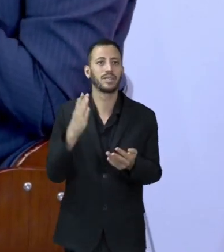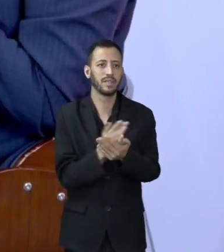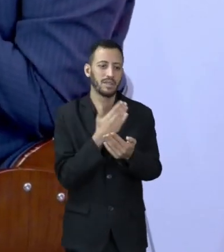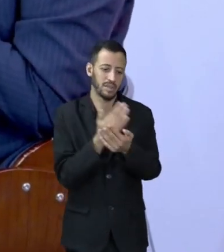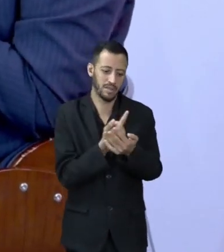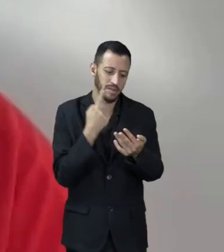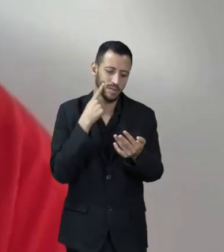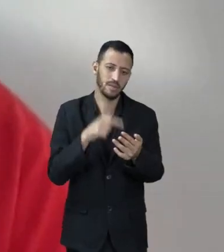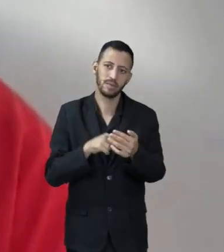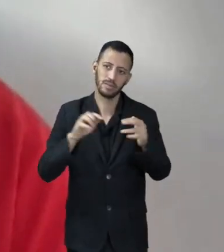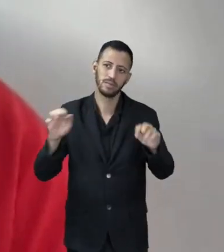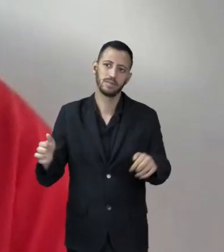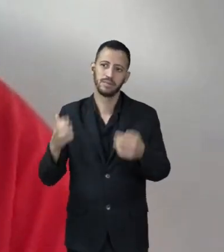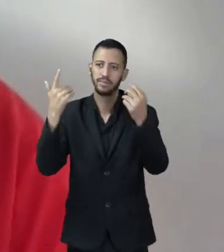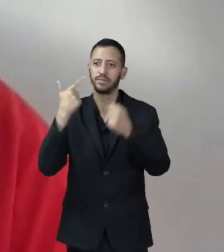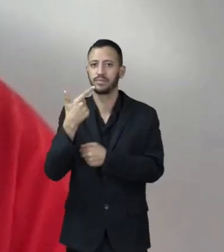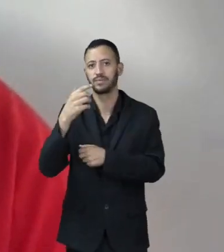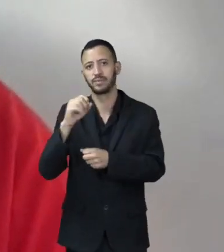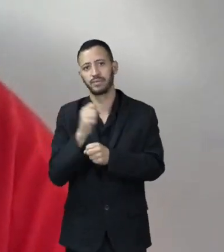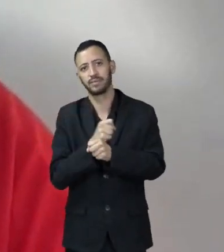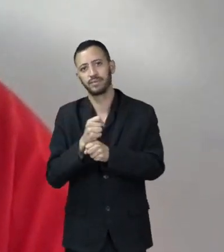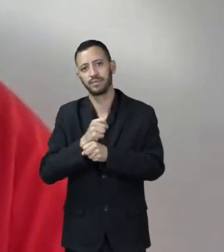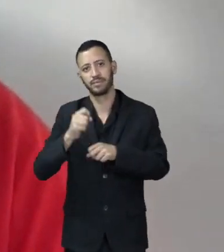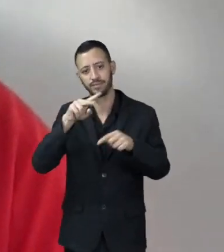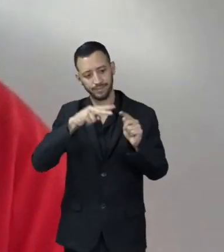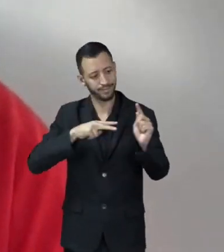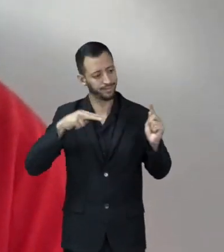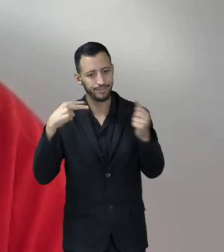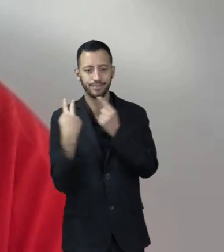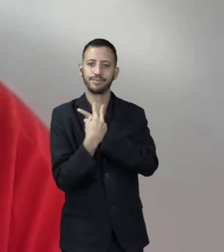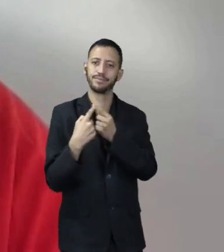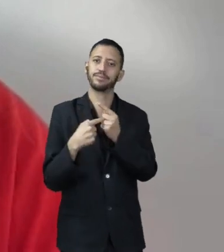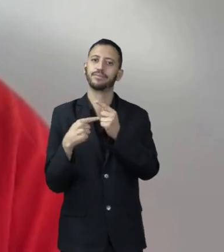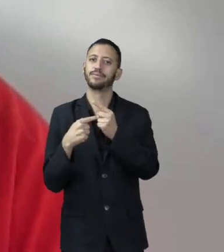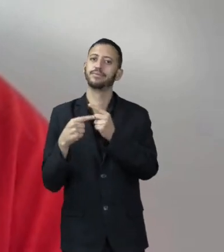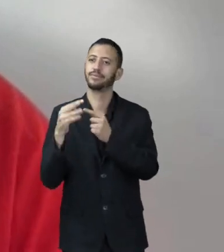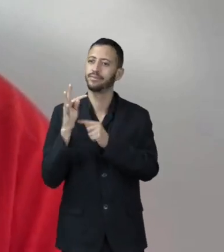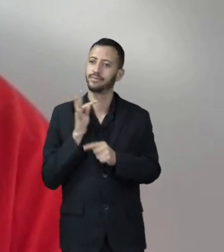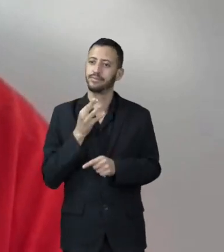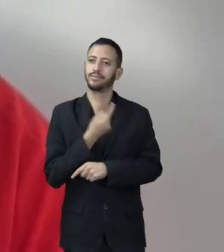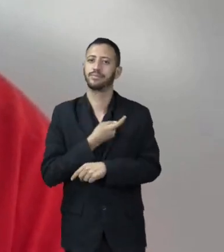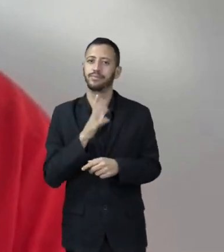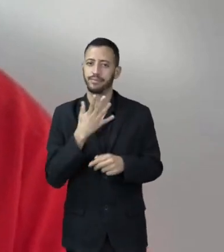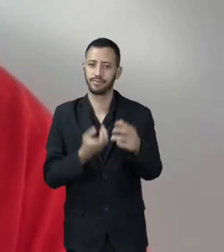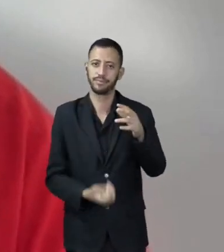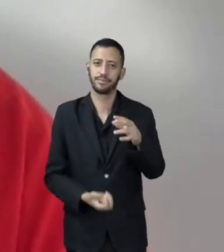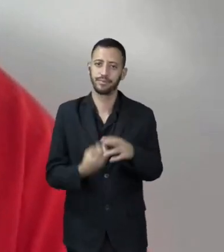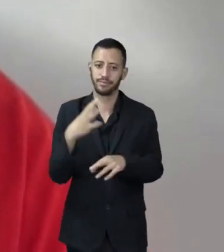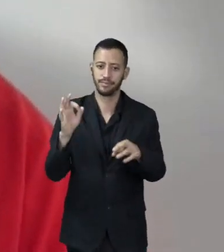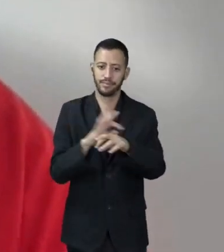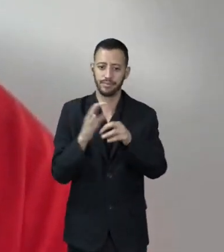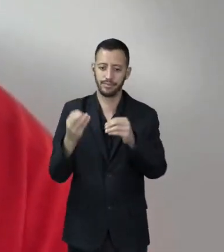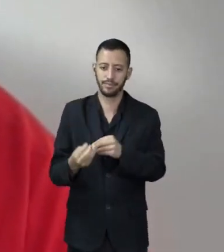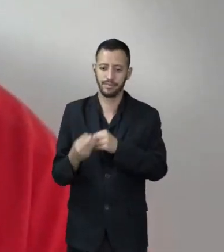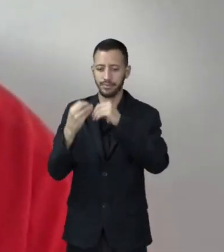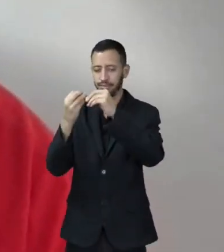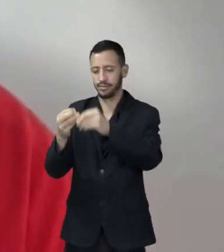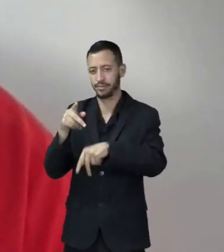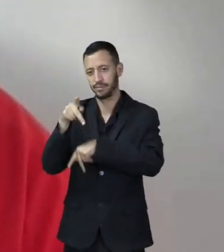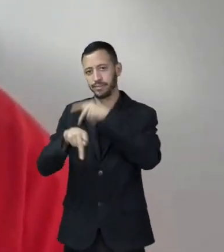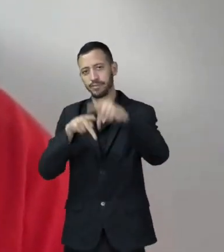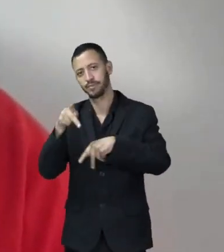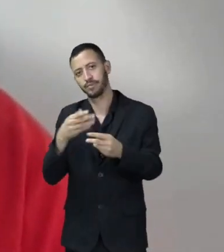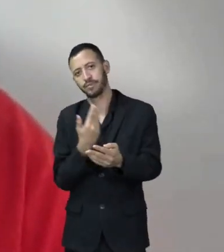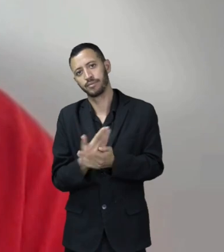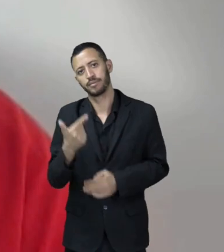foi celebrou os 20 anos da visibilidade trans, que foi ano passado, mas ela vai ser lançada, mesmo entregue para a população, agora,